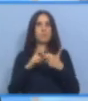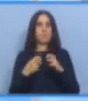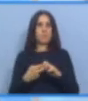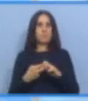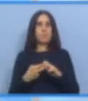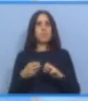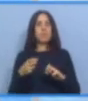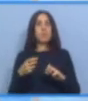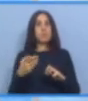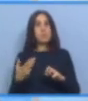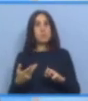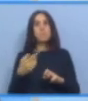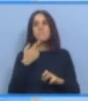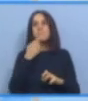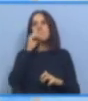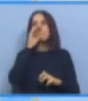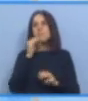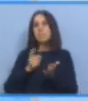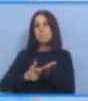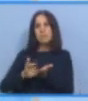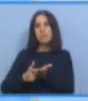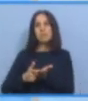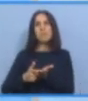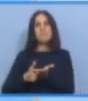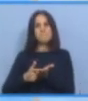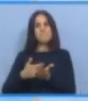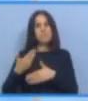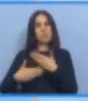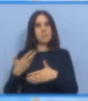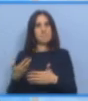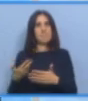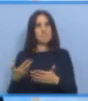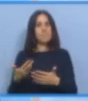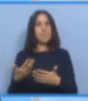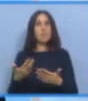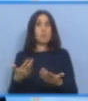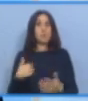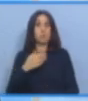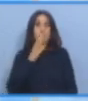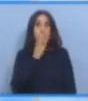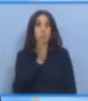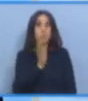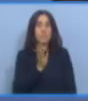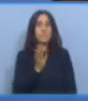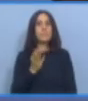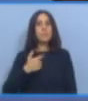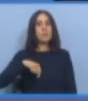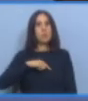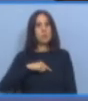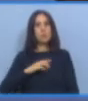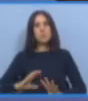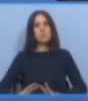problemas e entendamos a necessidade de agir. Como digo, nós só conseguimos